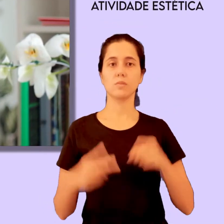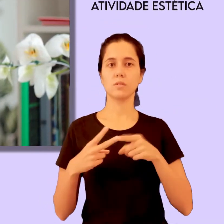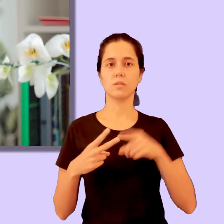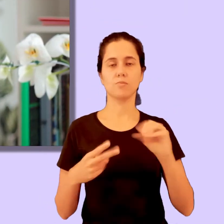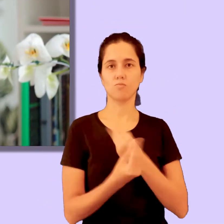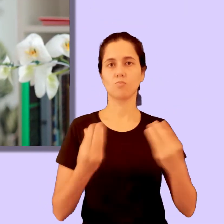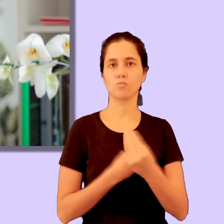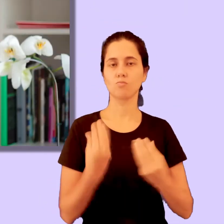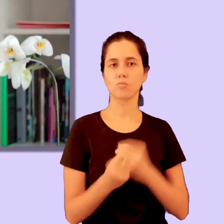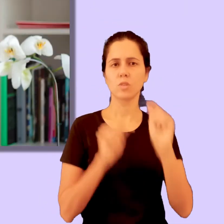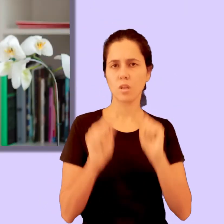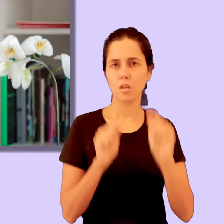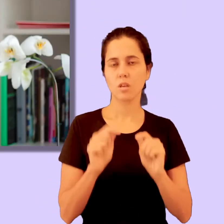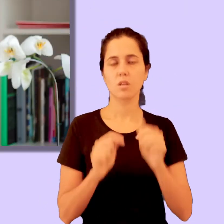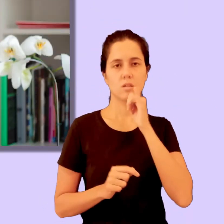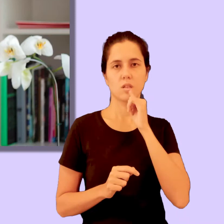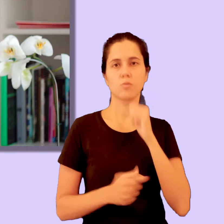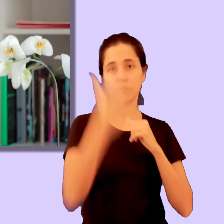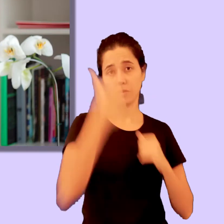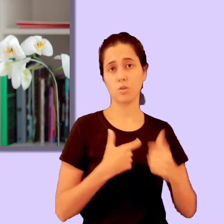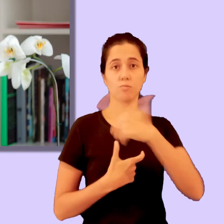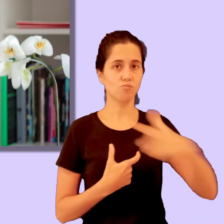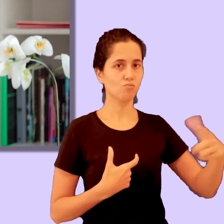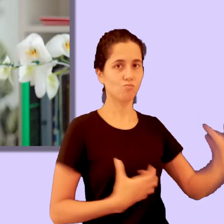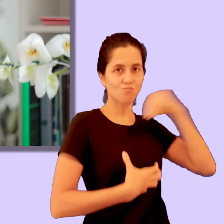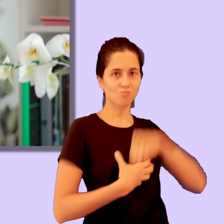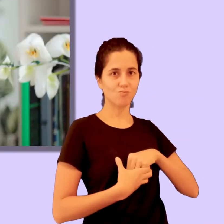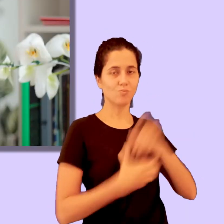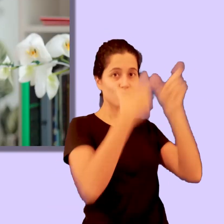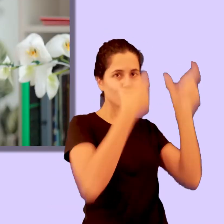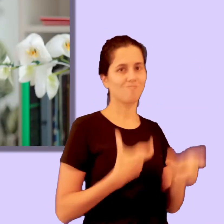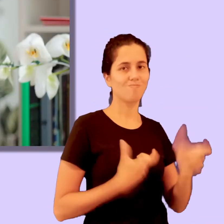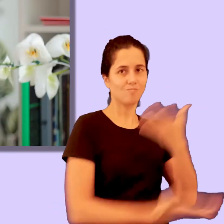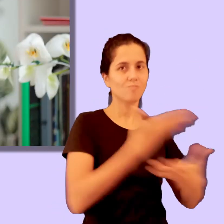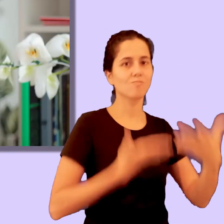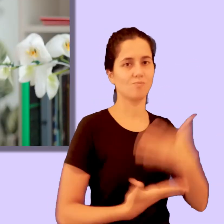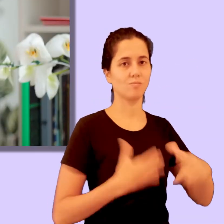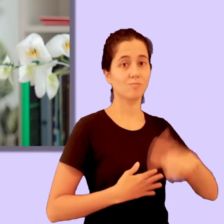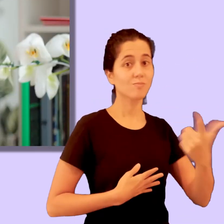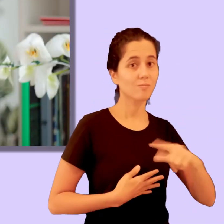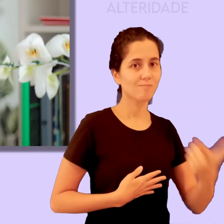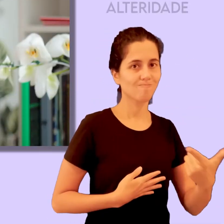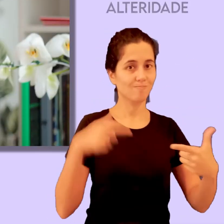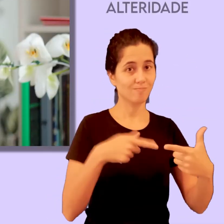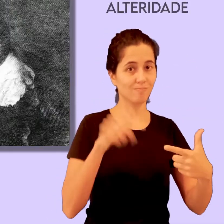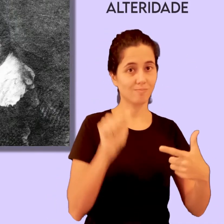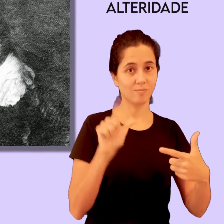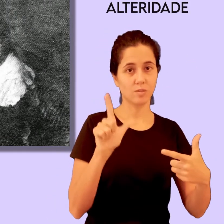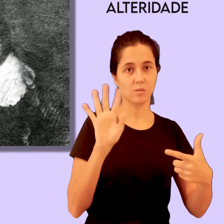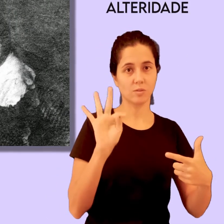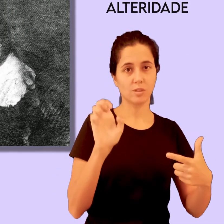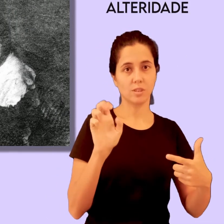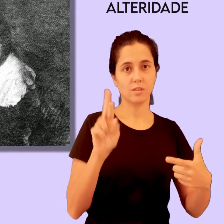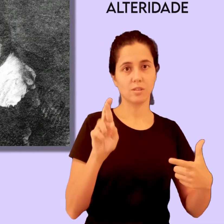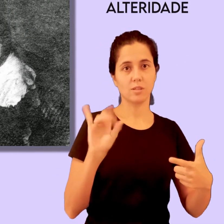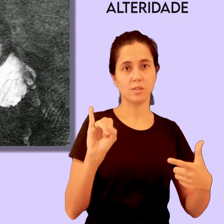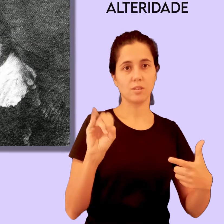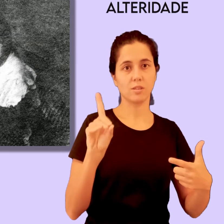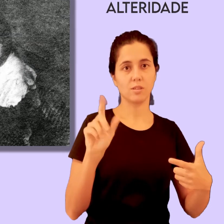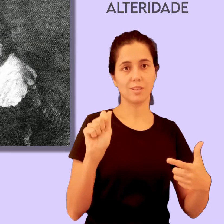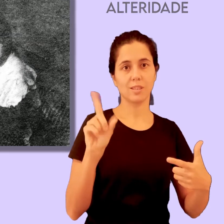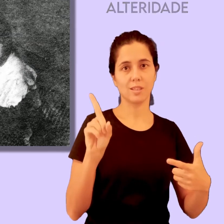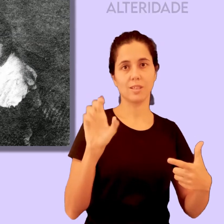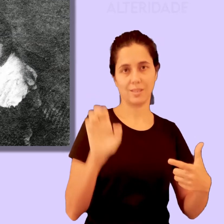qualquer atividade estética. O dialogismo é um pouco isso, a constituição de nós, qualquer um de nós, pela alteridade. Como que o criador, no caso